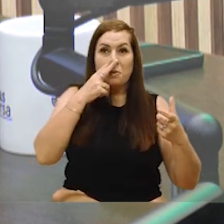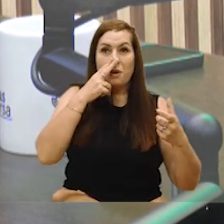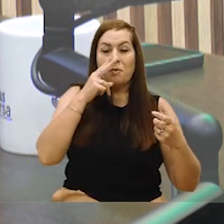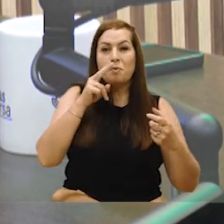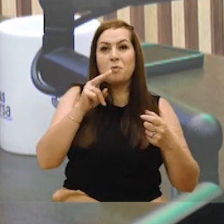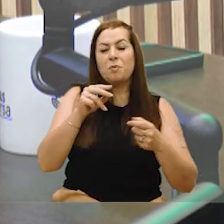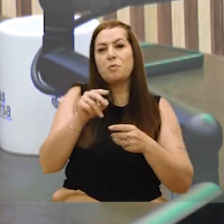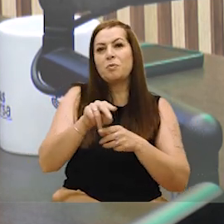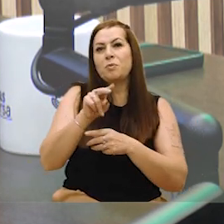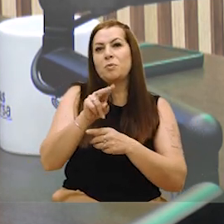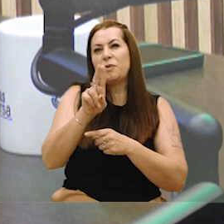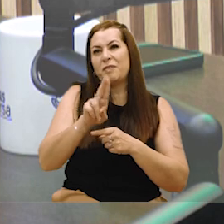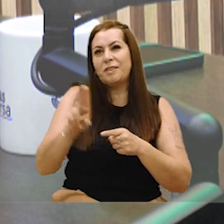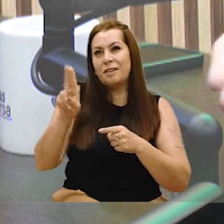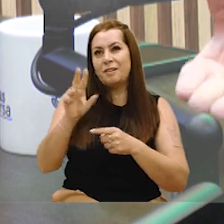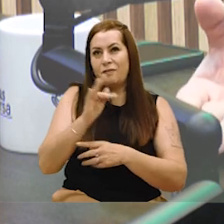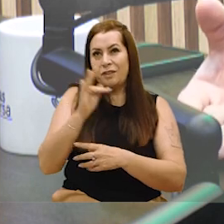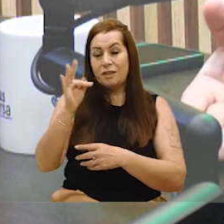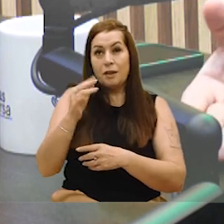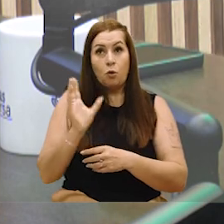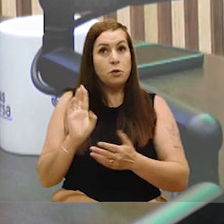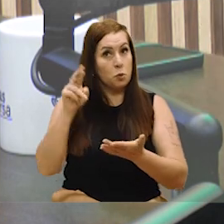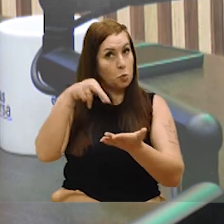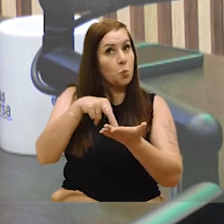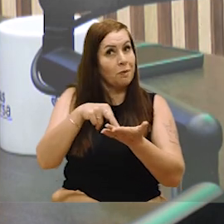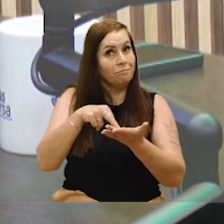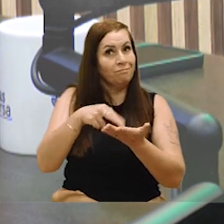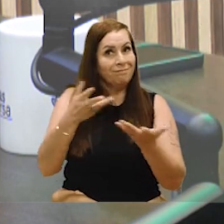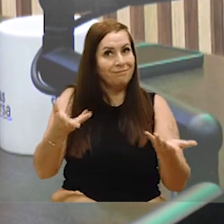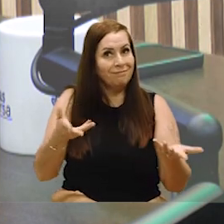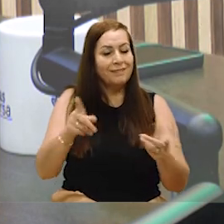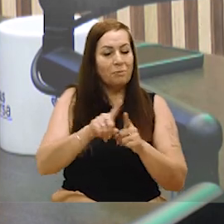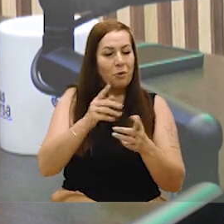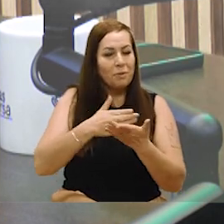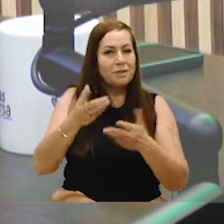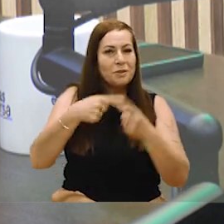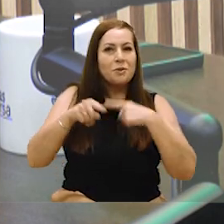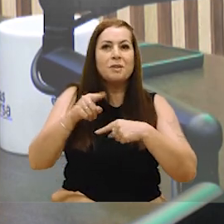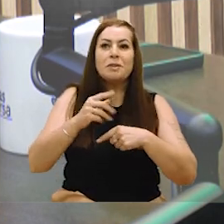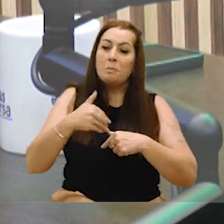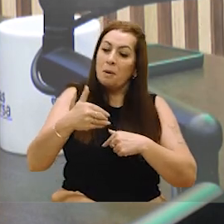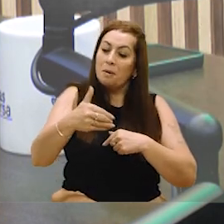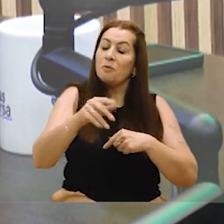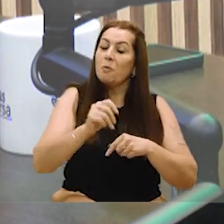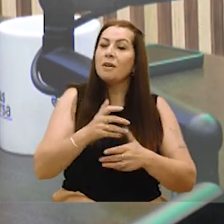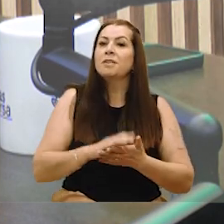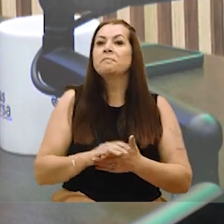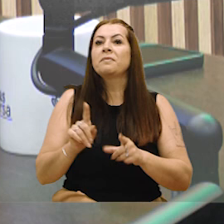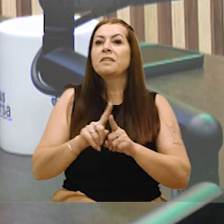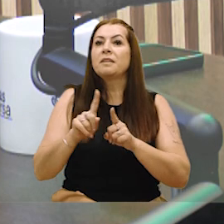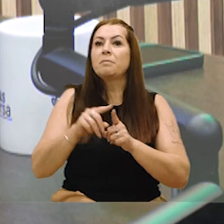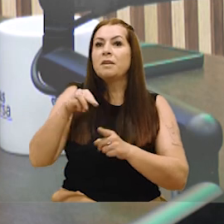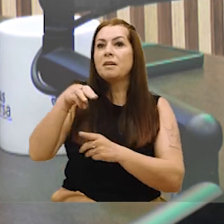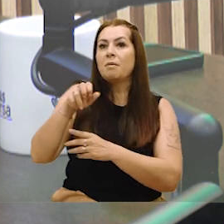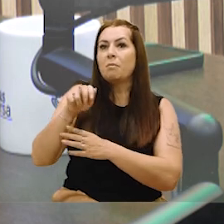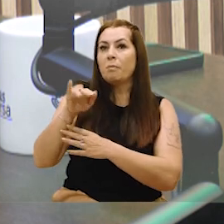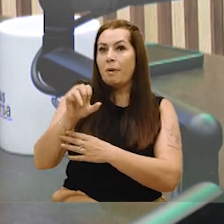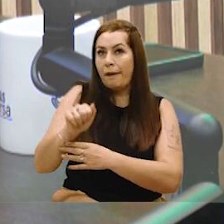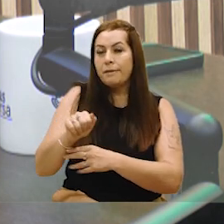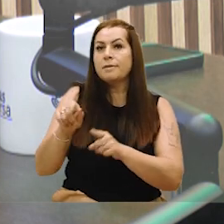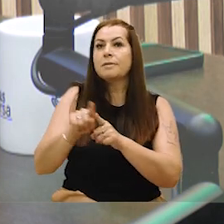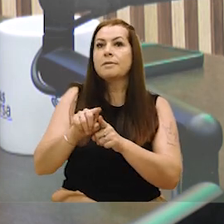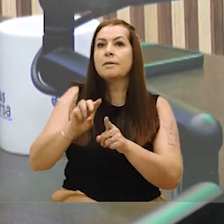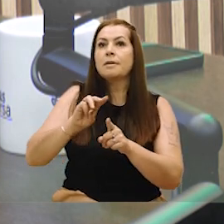Universidade Federal, que agora está se tornando realidade, né? Já temos passos mais adiantados, né? Como a questão da Maesa,